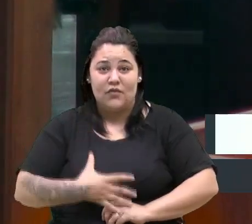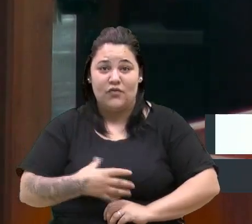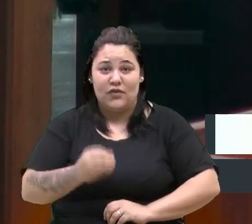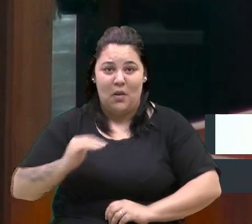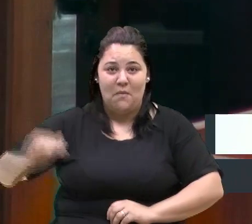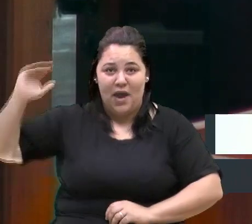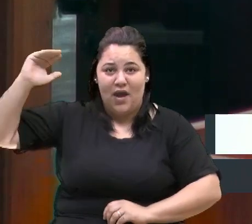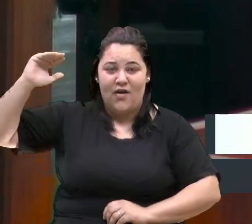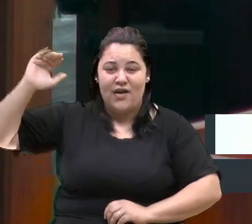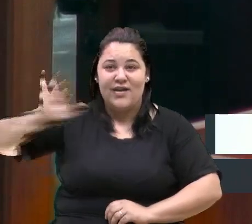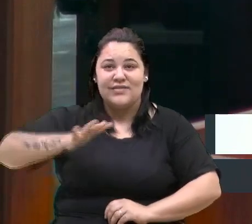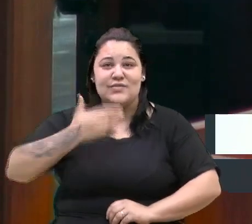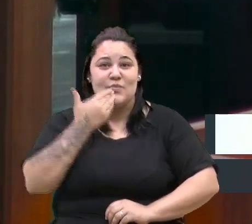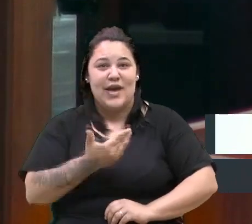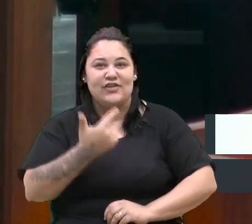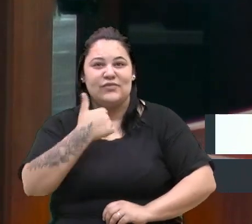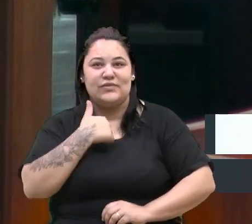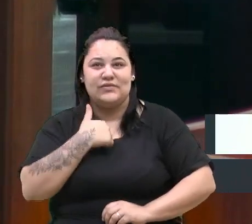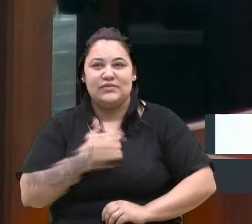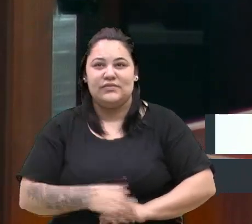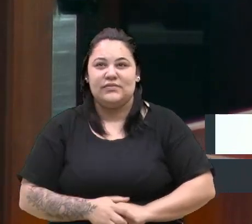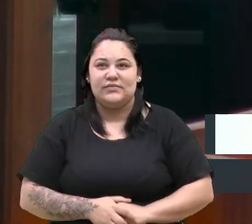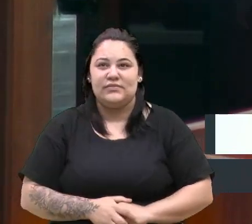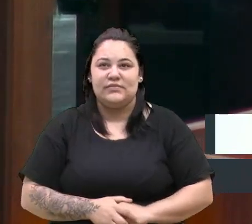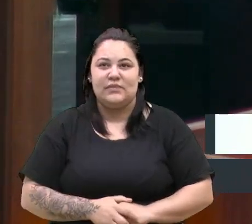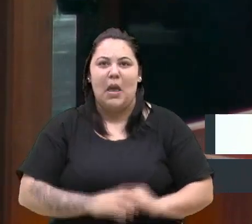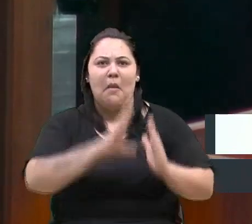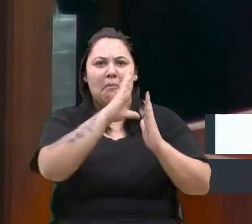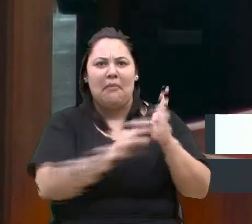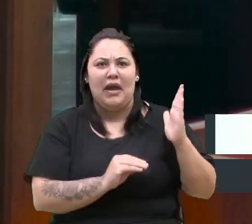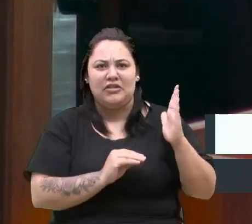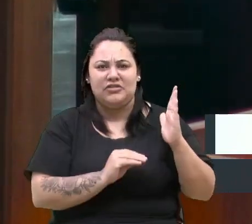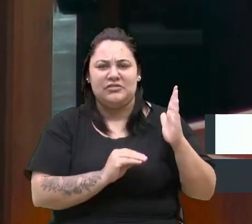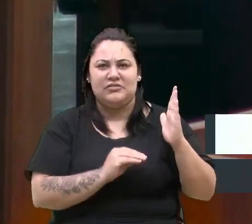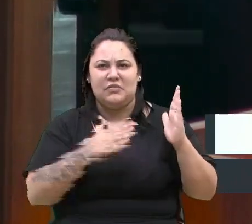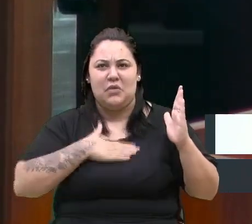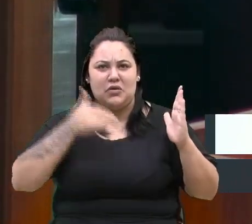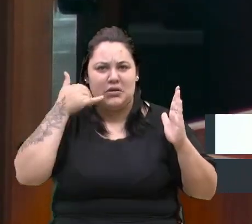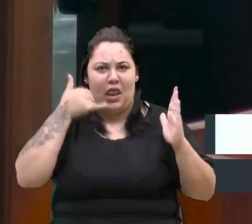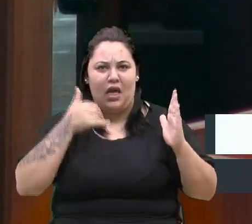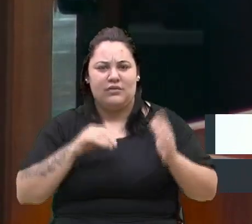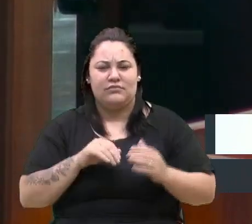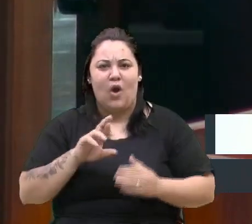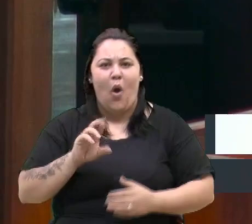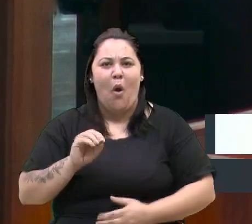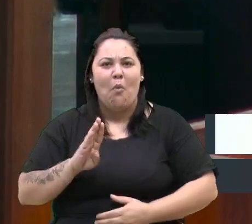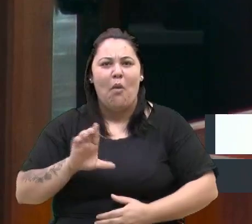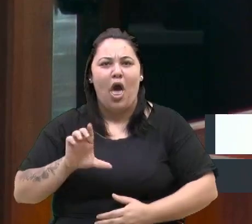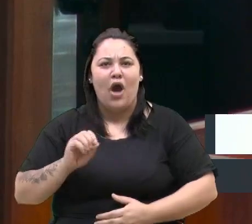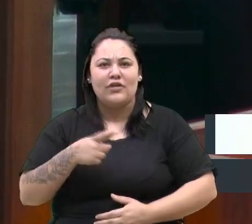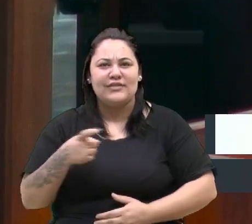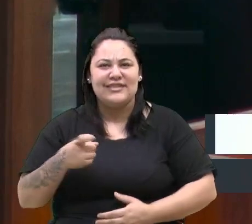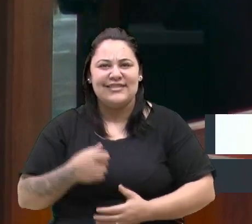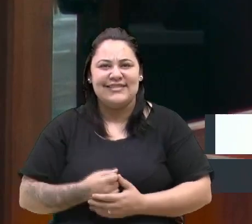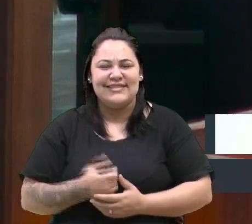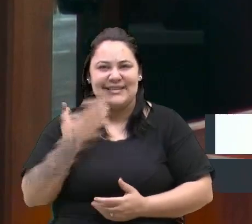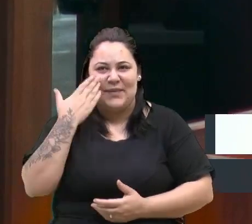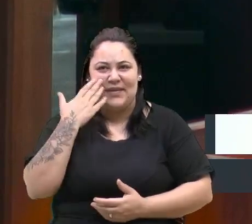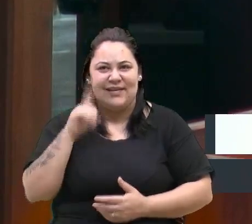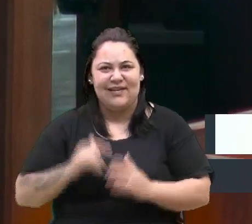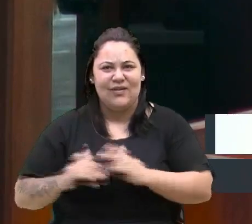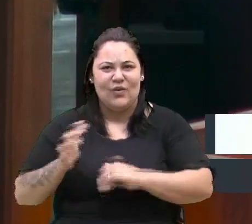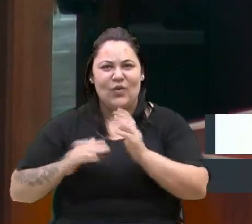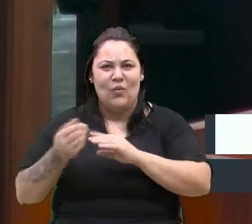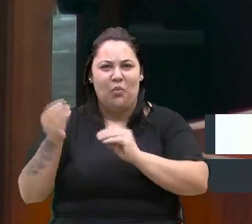pede para... Baixa no meu telefone o Minecraft, o Roblox. E essa coisa de construir é algo novo, né?